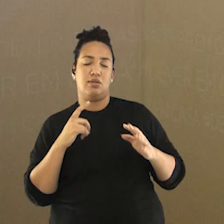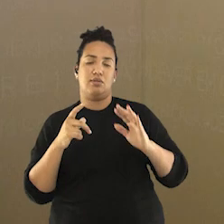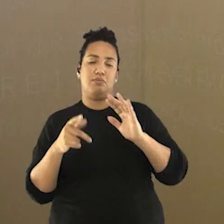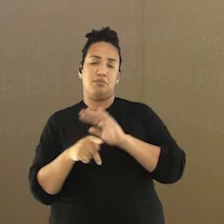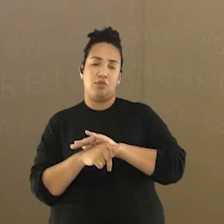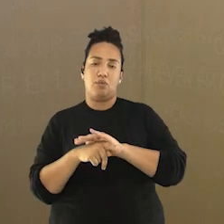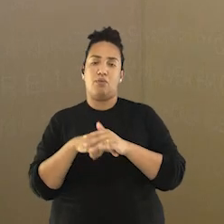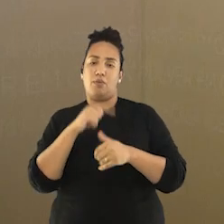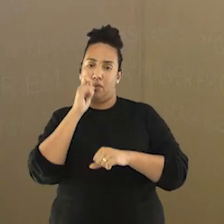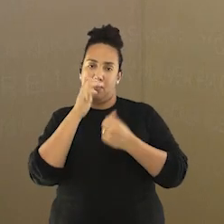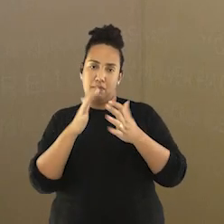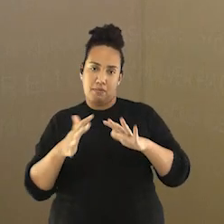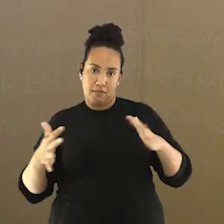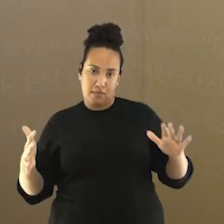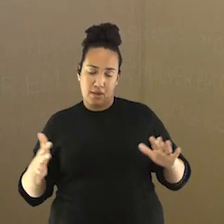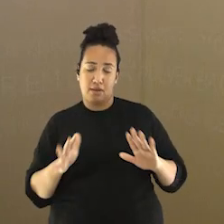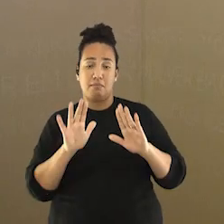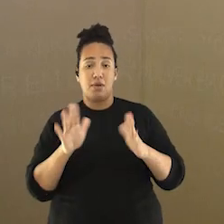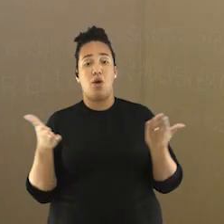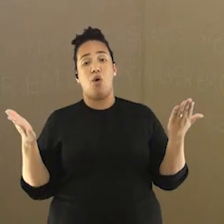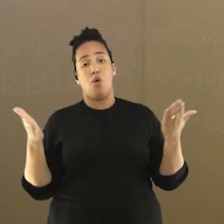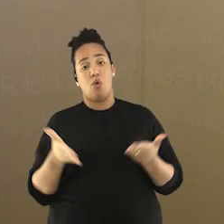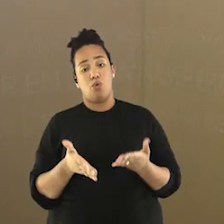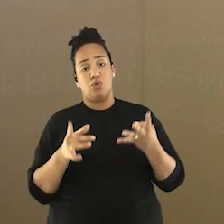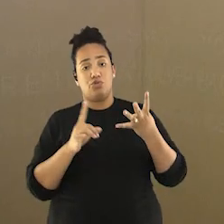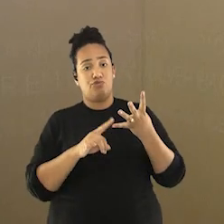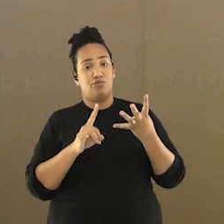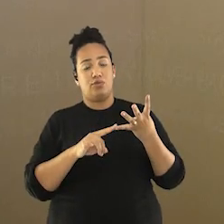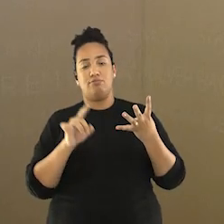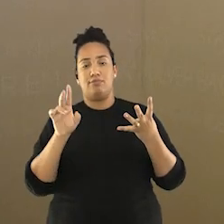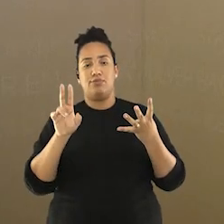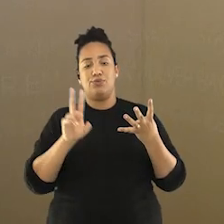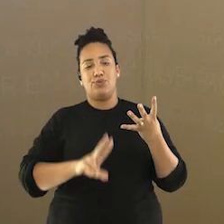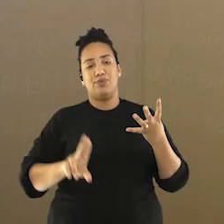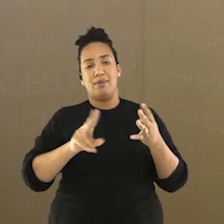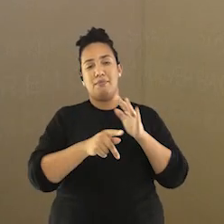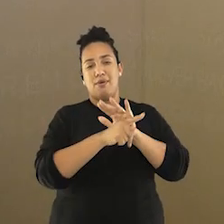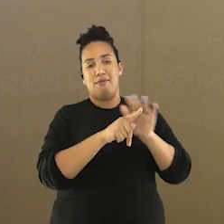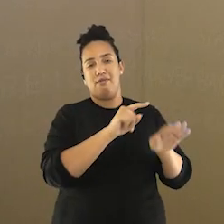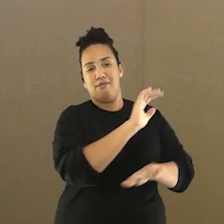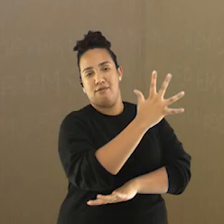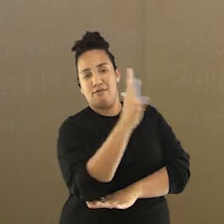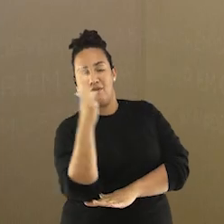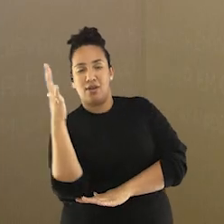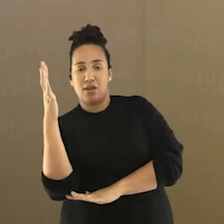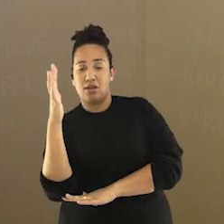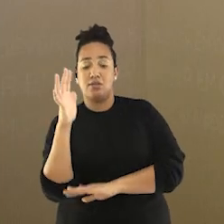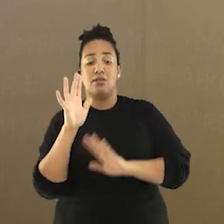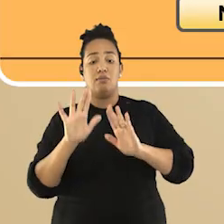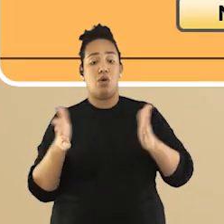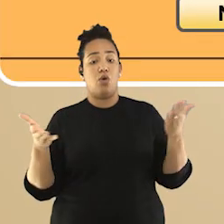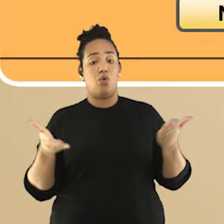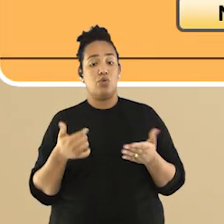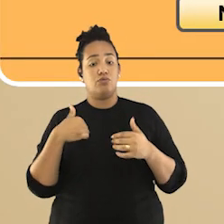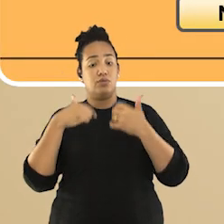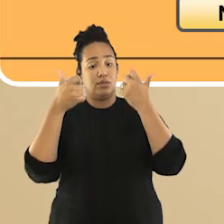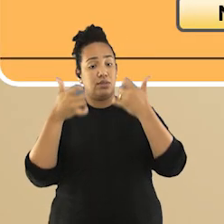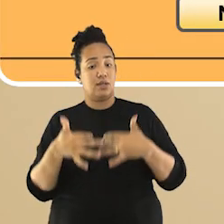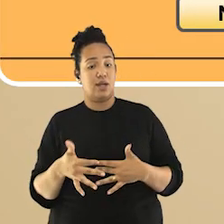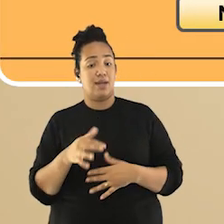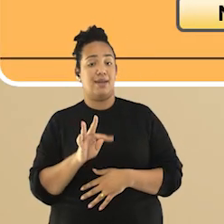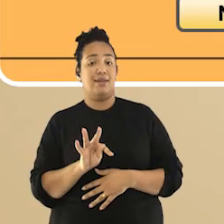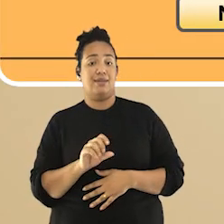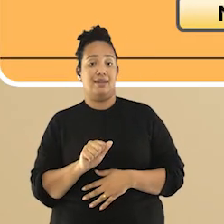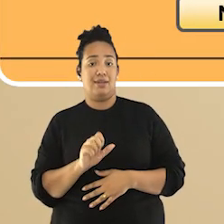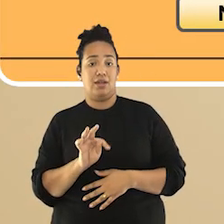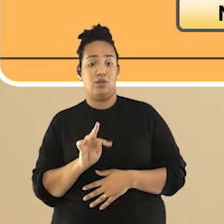nosso crustáceo em questão será o tatuzinho de jardim. Vocês sabiam que ele era um crustáceo? Pois é, gente. O corpo dele é dividido